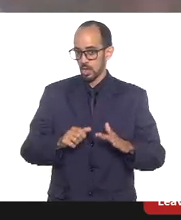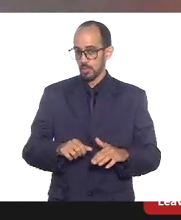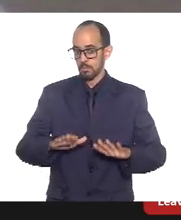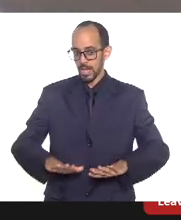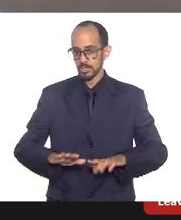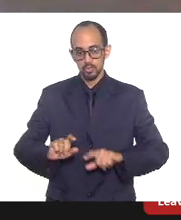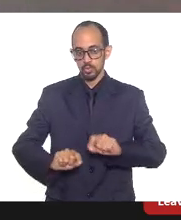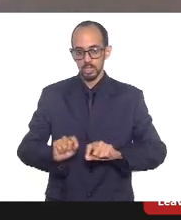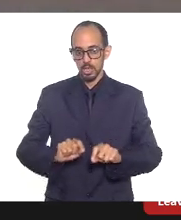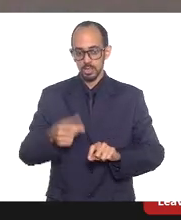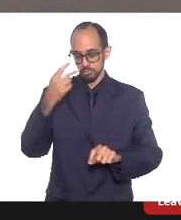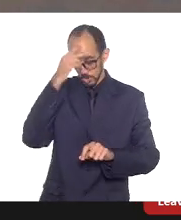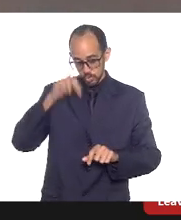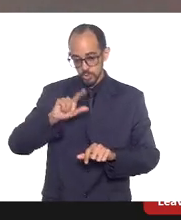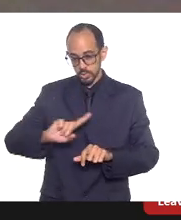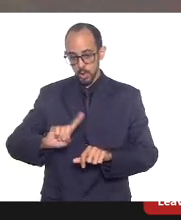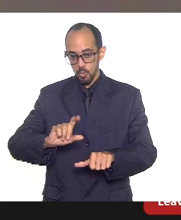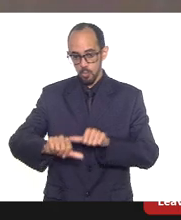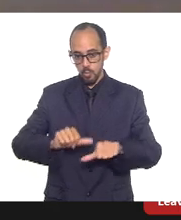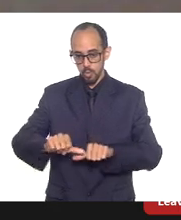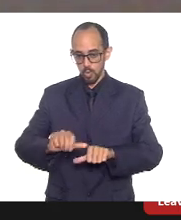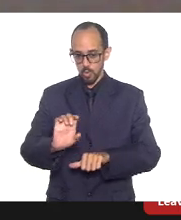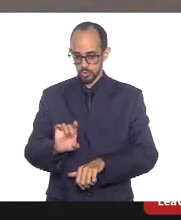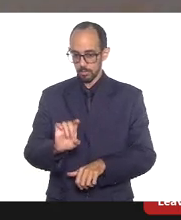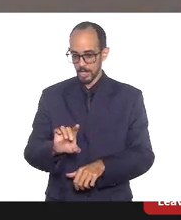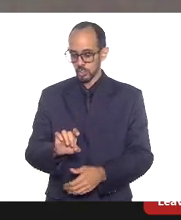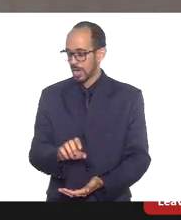migram automaticamente, né? A gente